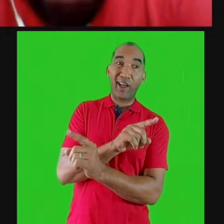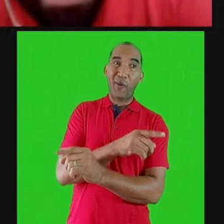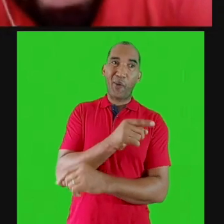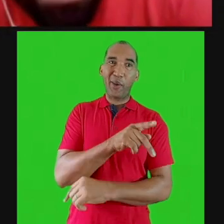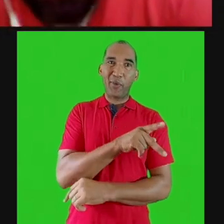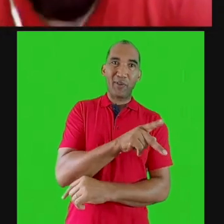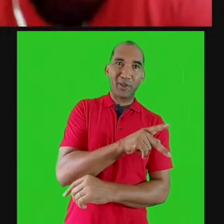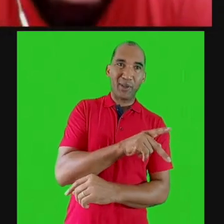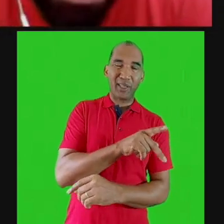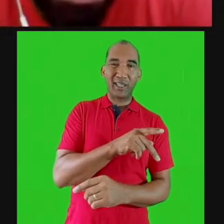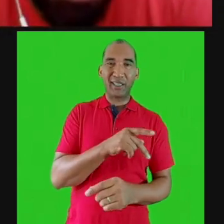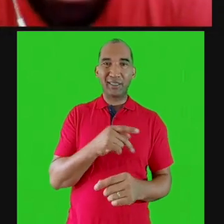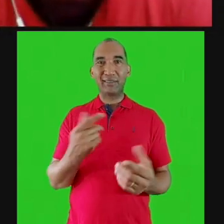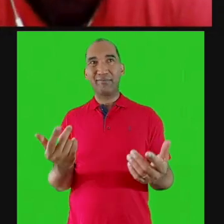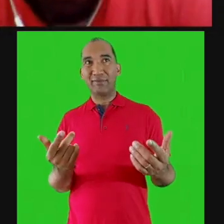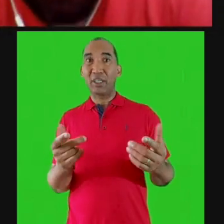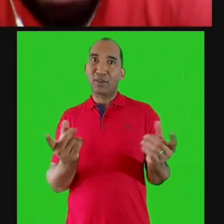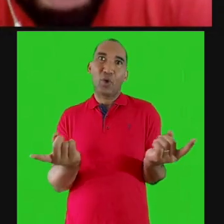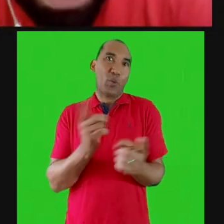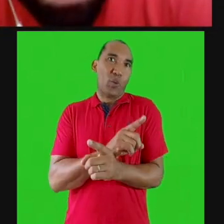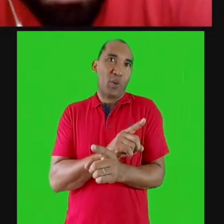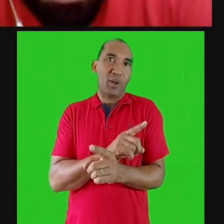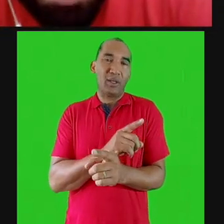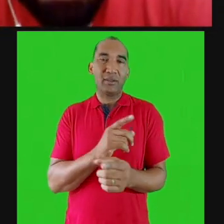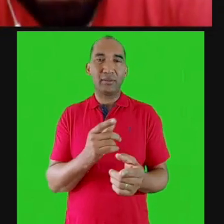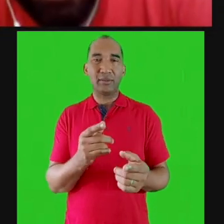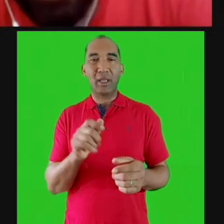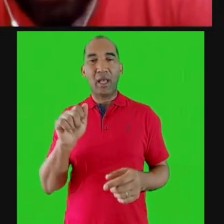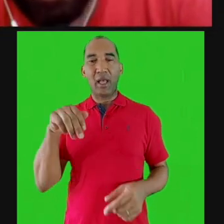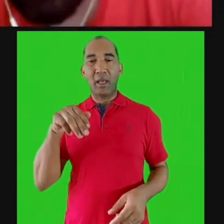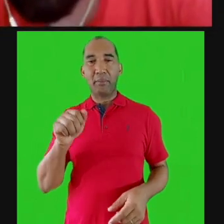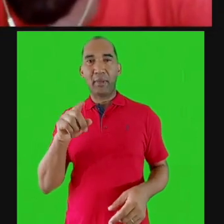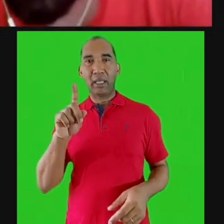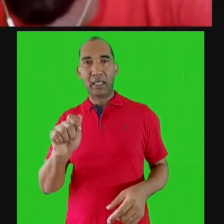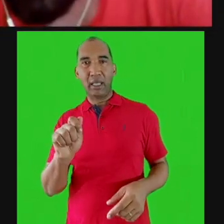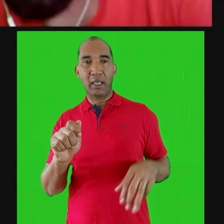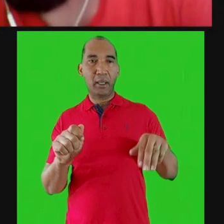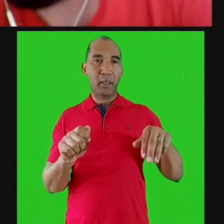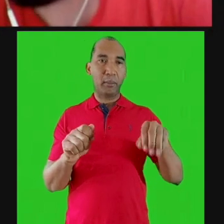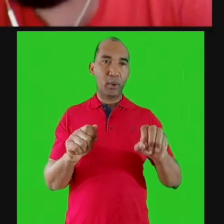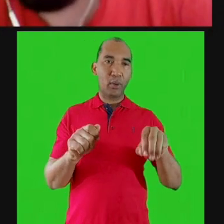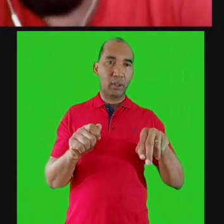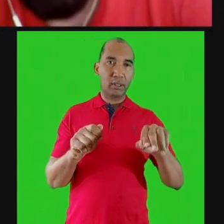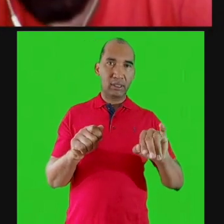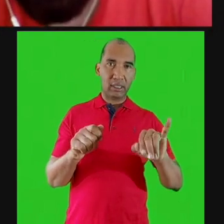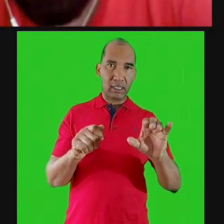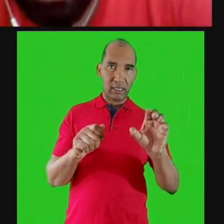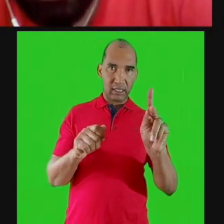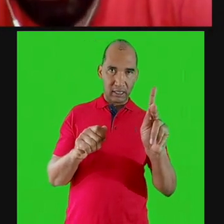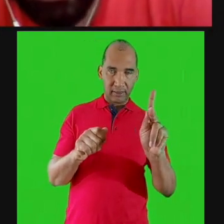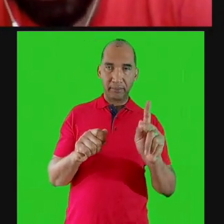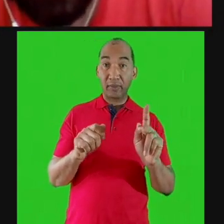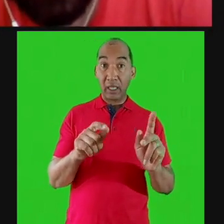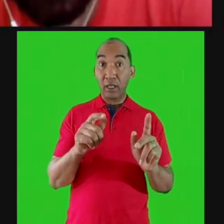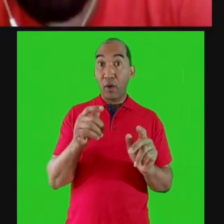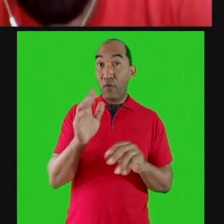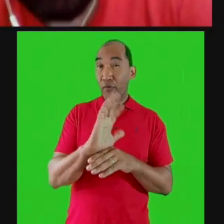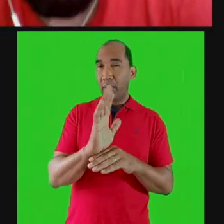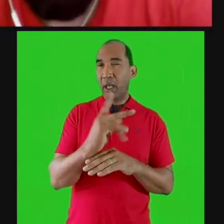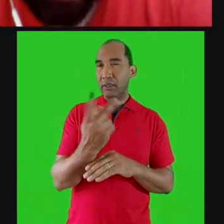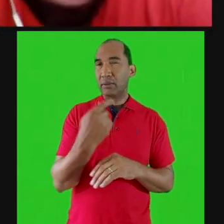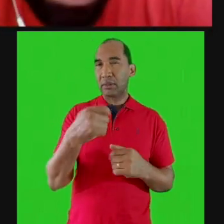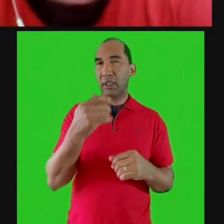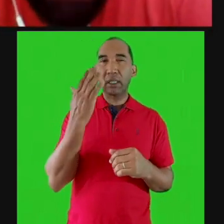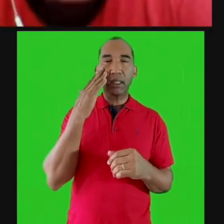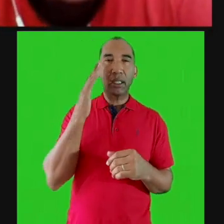uma virou professora, outra virou prostituta, inverteram totalmente os papéis hoje, a Amanda e Monique, mas é um filme que a gente tem que entender que, para